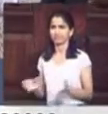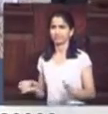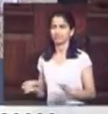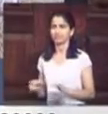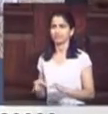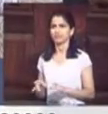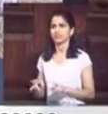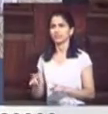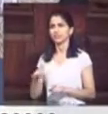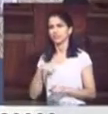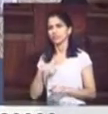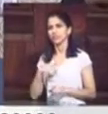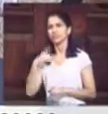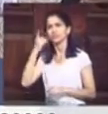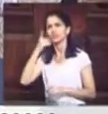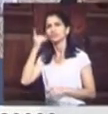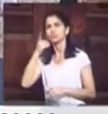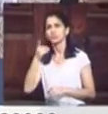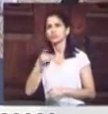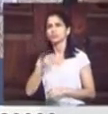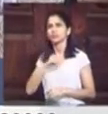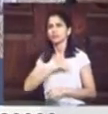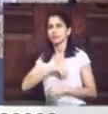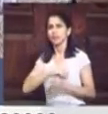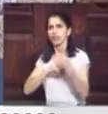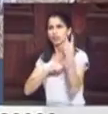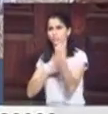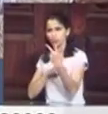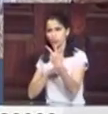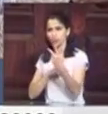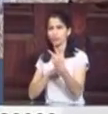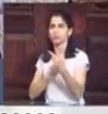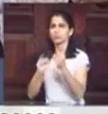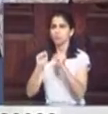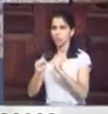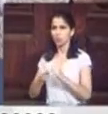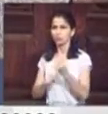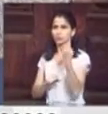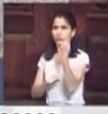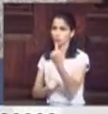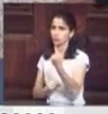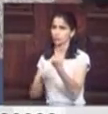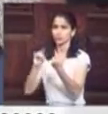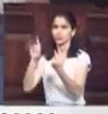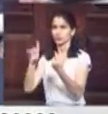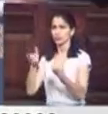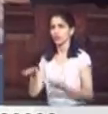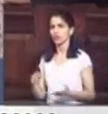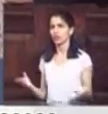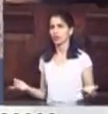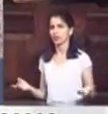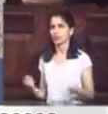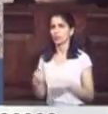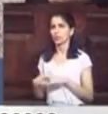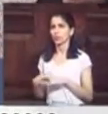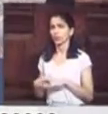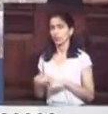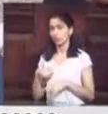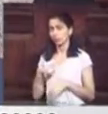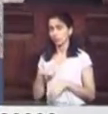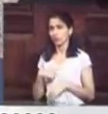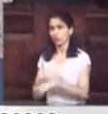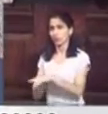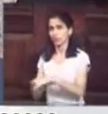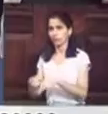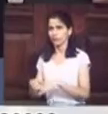dois contra-cheques deveria optar por um. Não deveriam receber dois contra-cheques em nome da moralidade. Porque